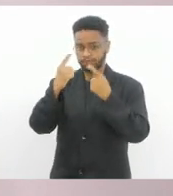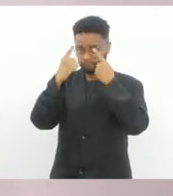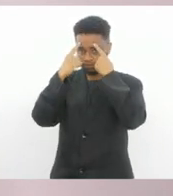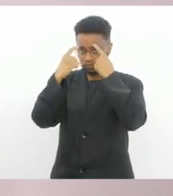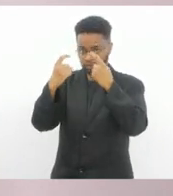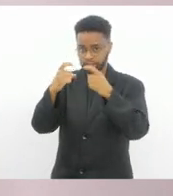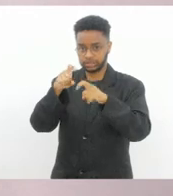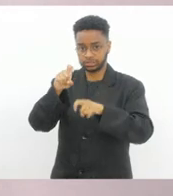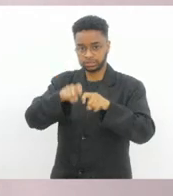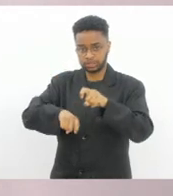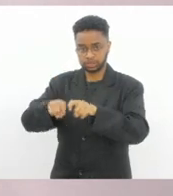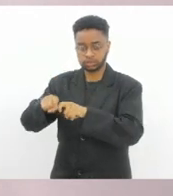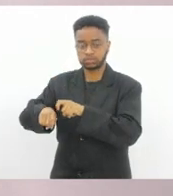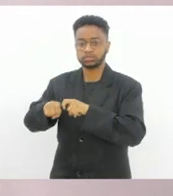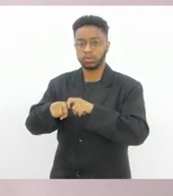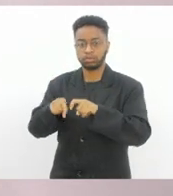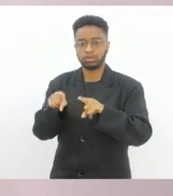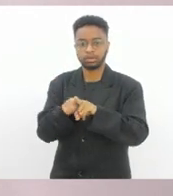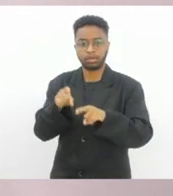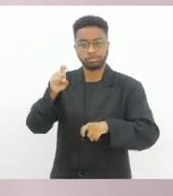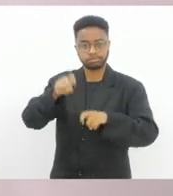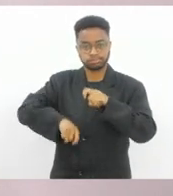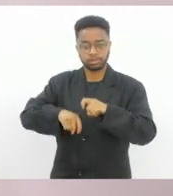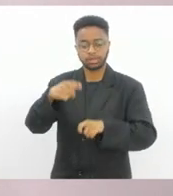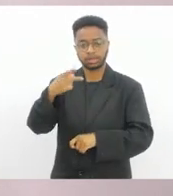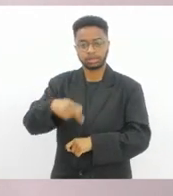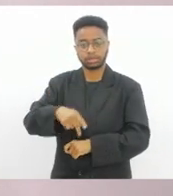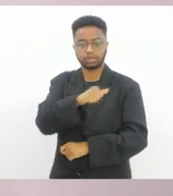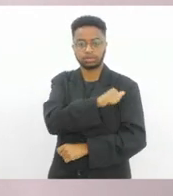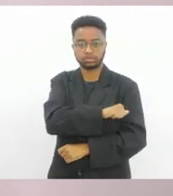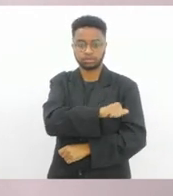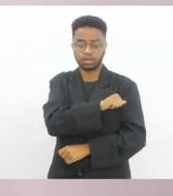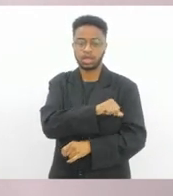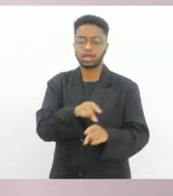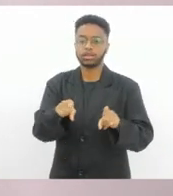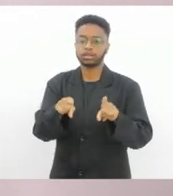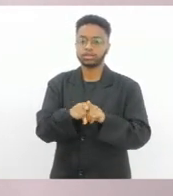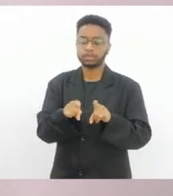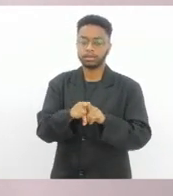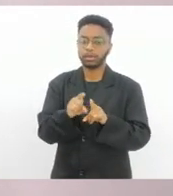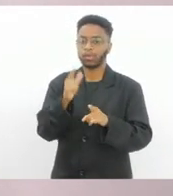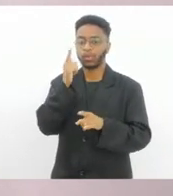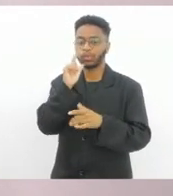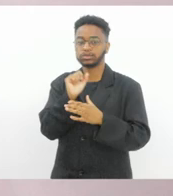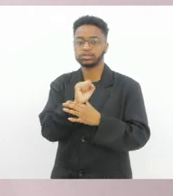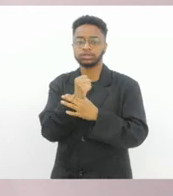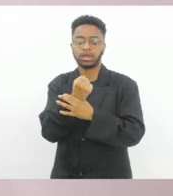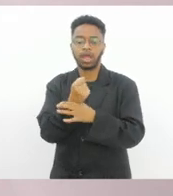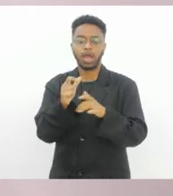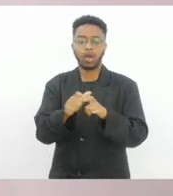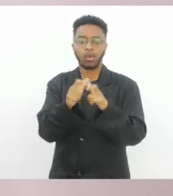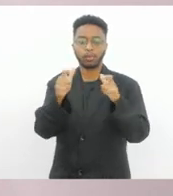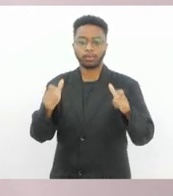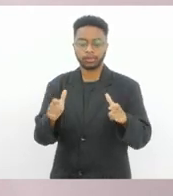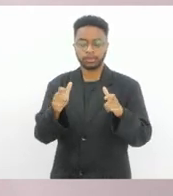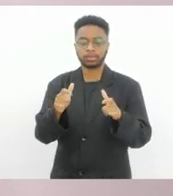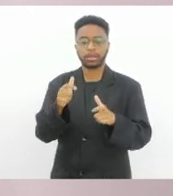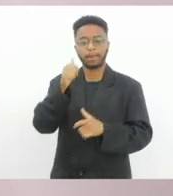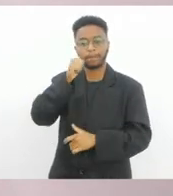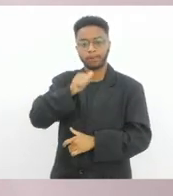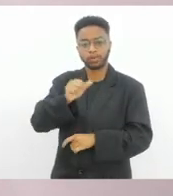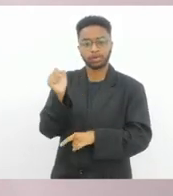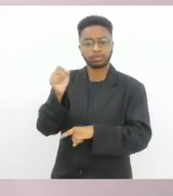estupro no âmbito do Estado do Rio de Janeiro. Também a garantia de ampliação do quadro de peritas